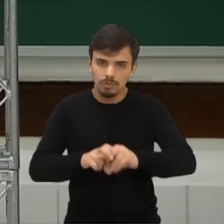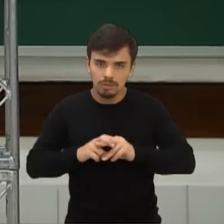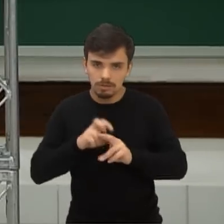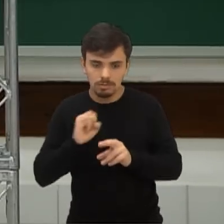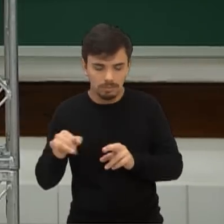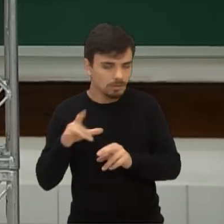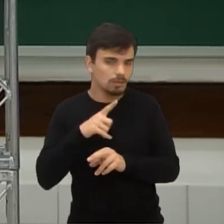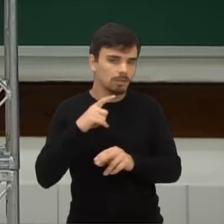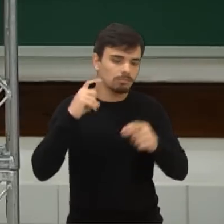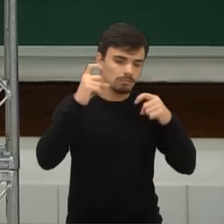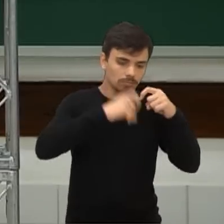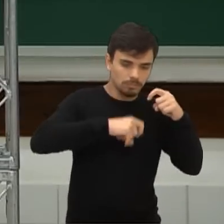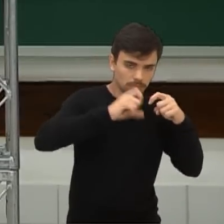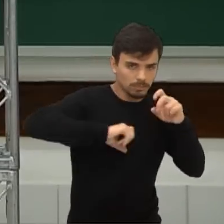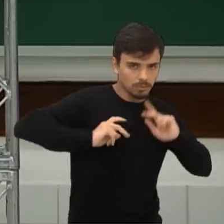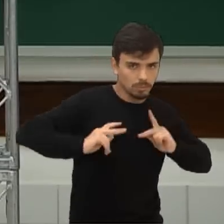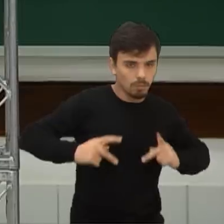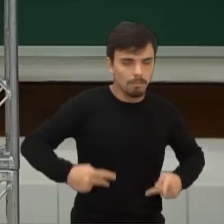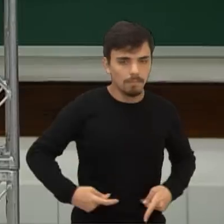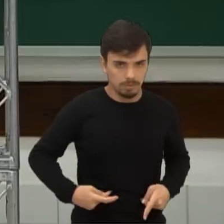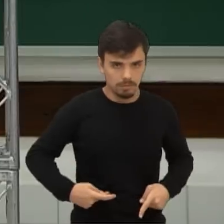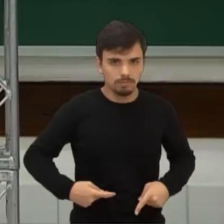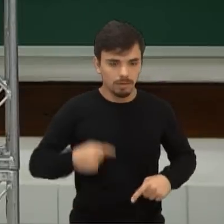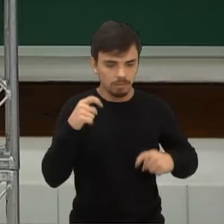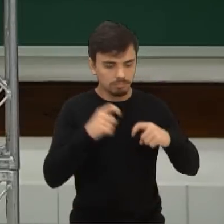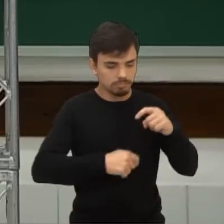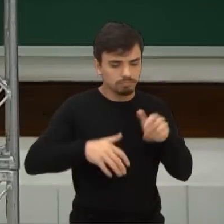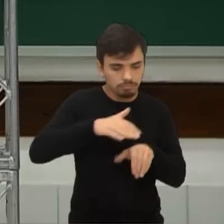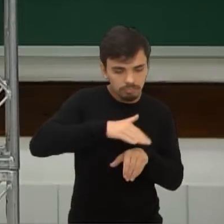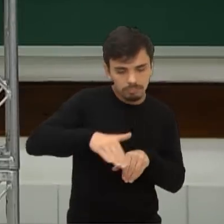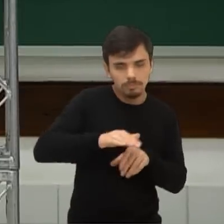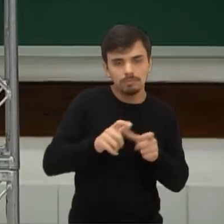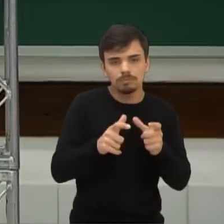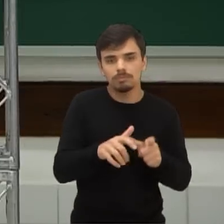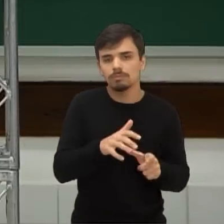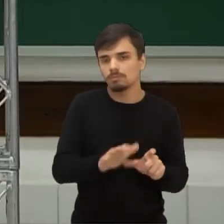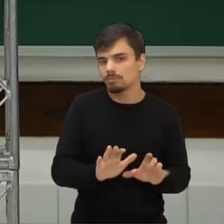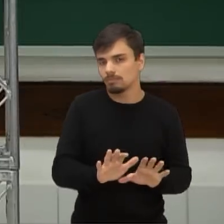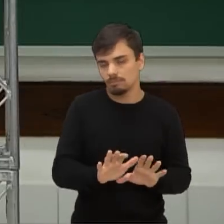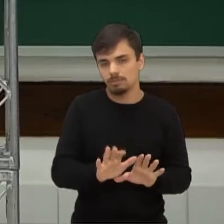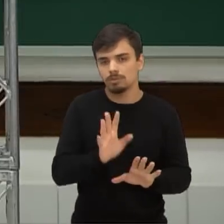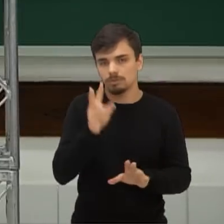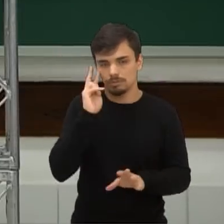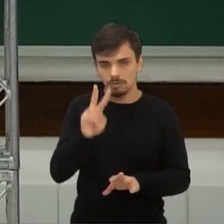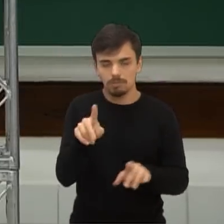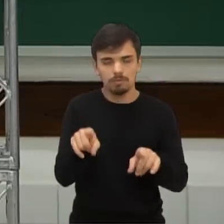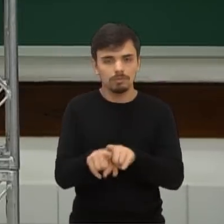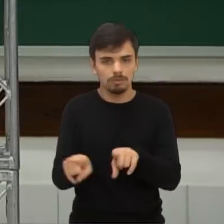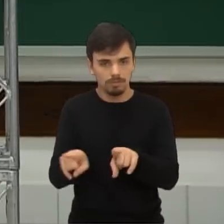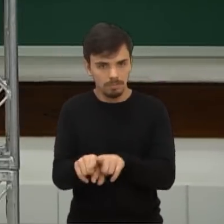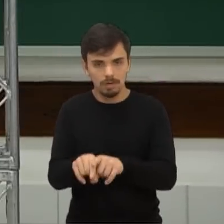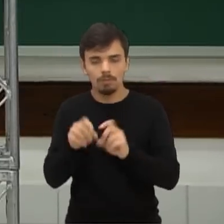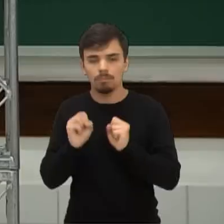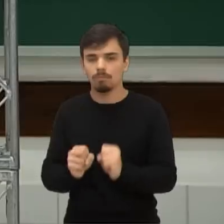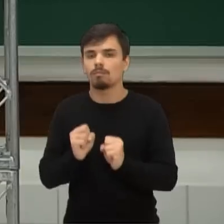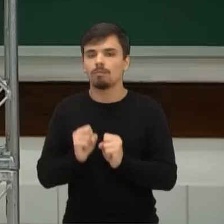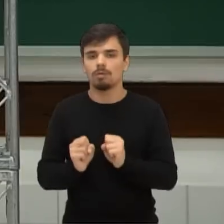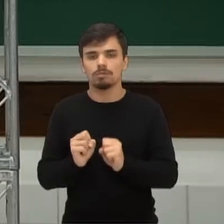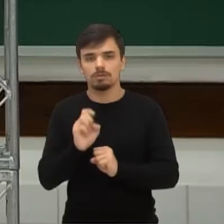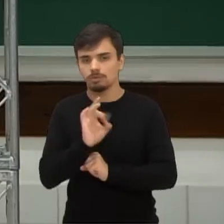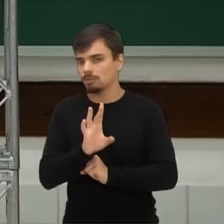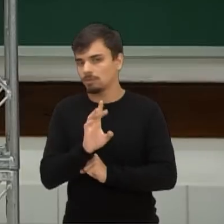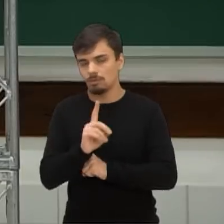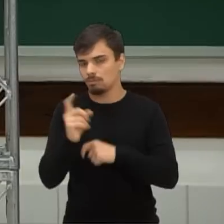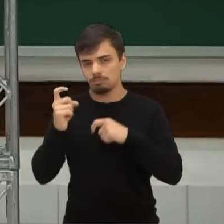relação sexual humana, né? O ato sexual, a reprodução humana, a gente viu que também pode ser não só